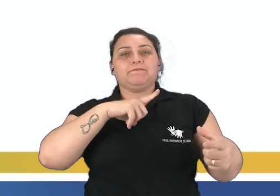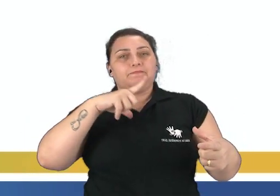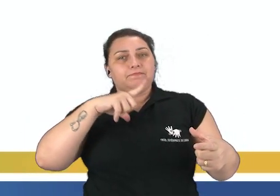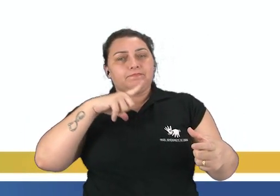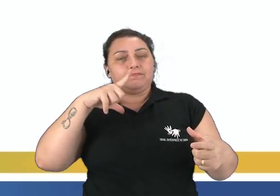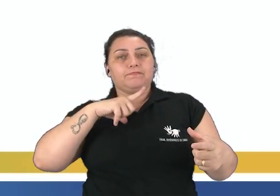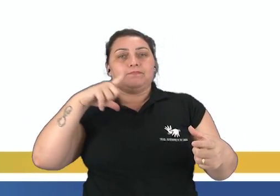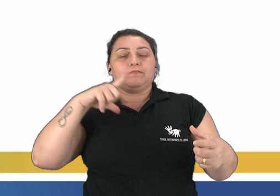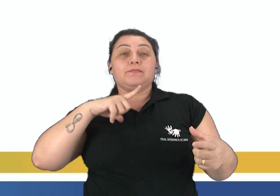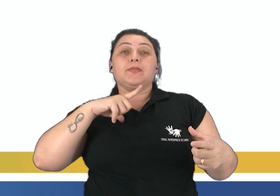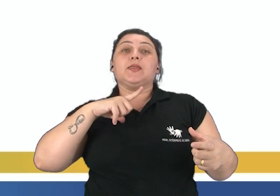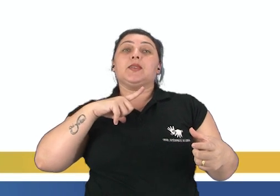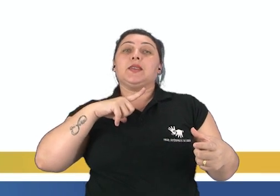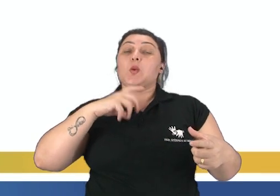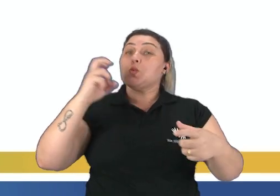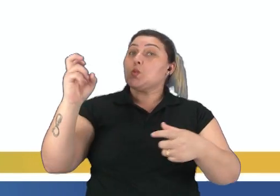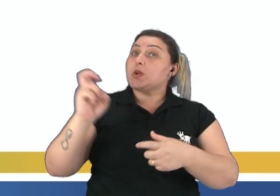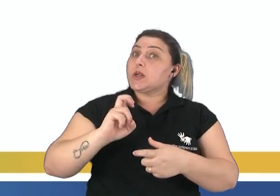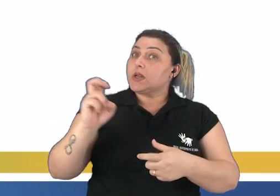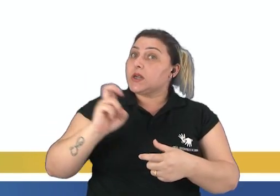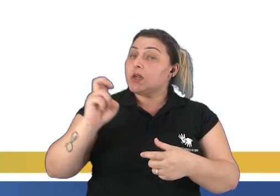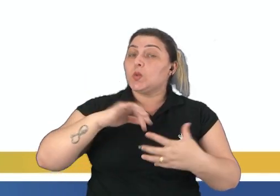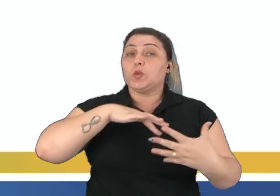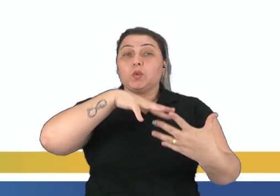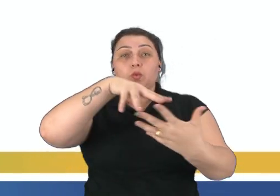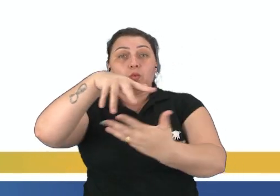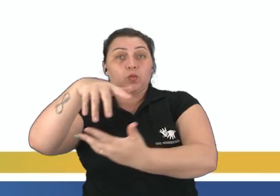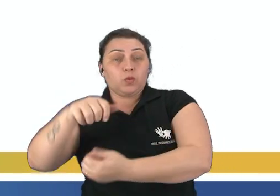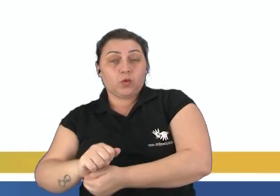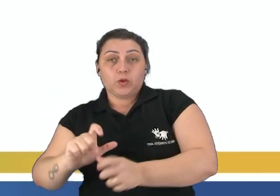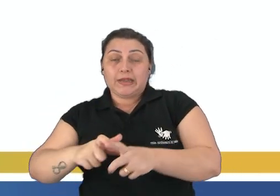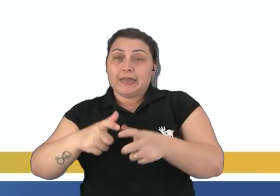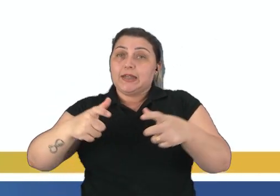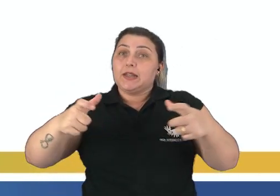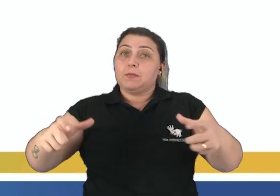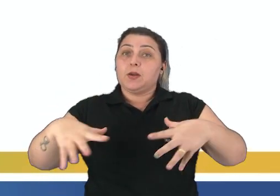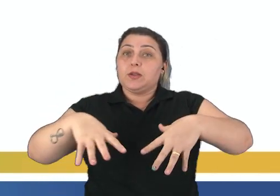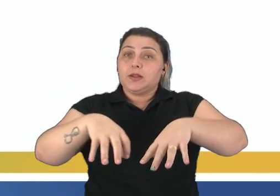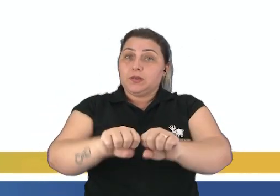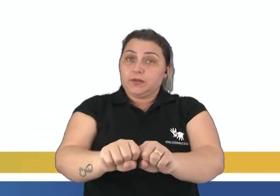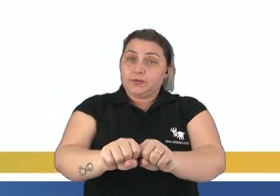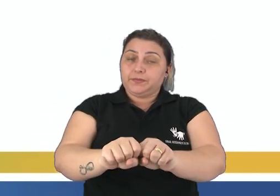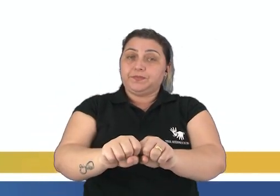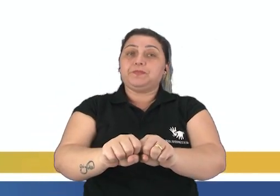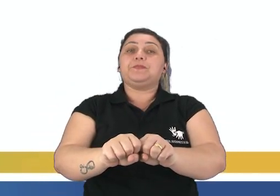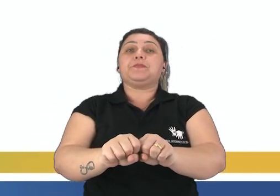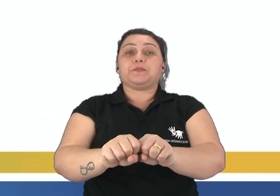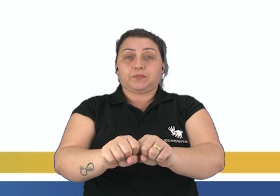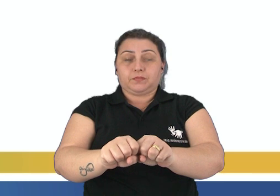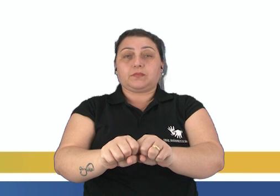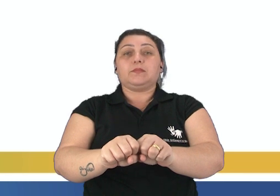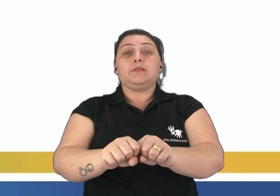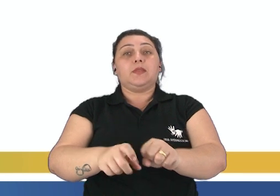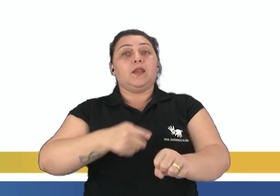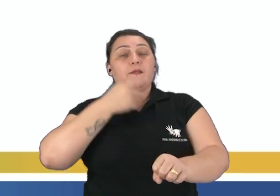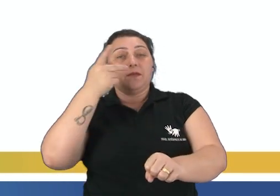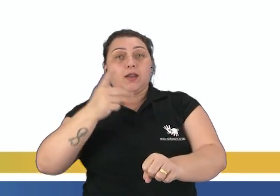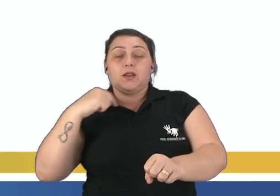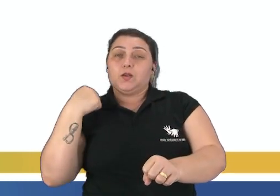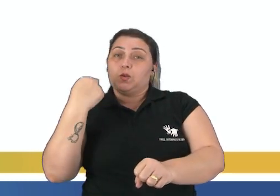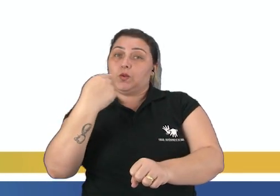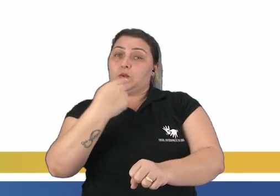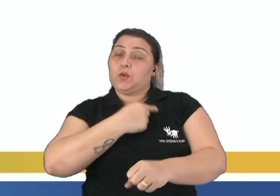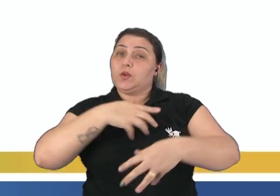né? Somos o quinto do mundo em tamanho territorial. É comum que se diga que o